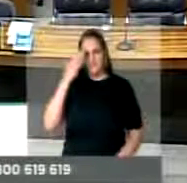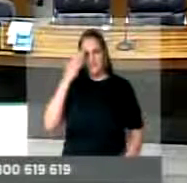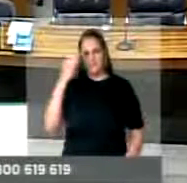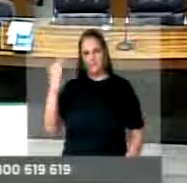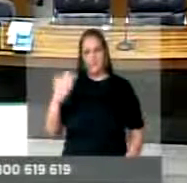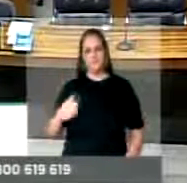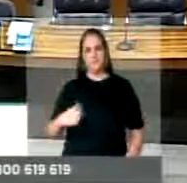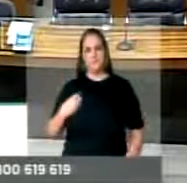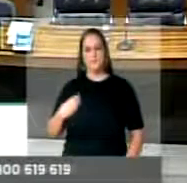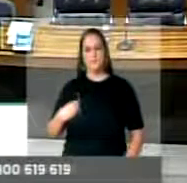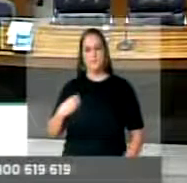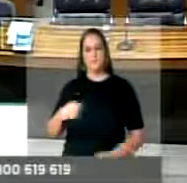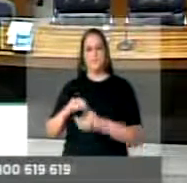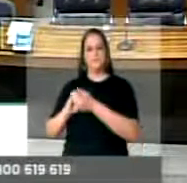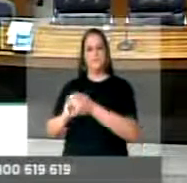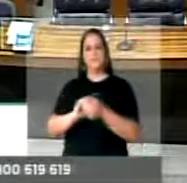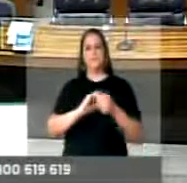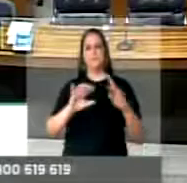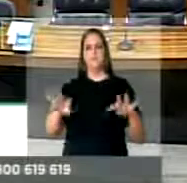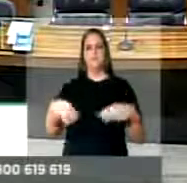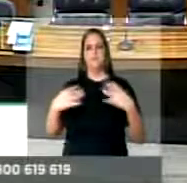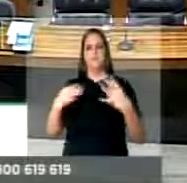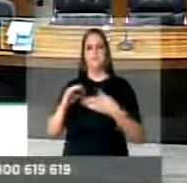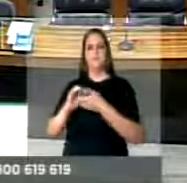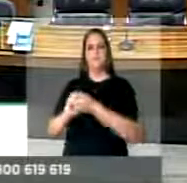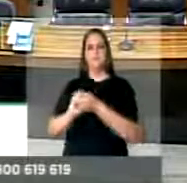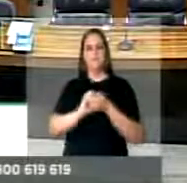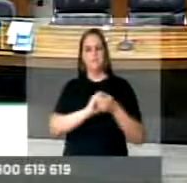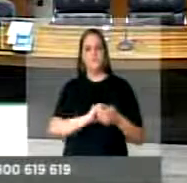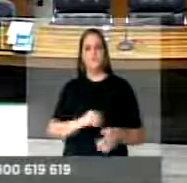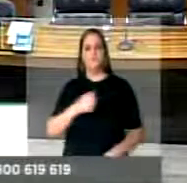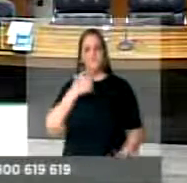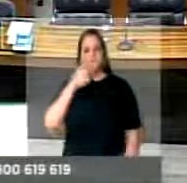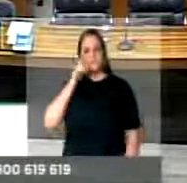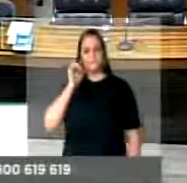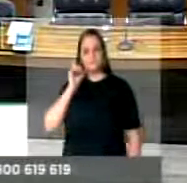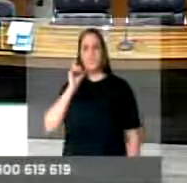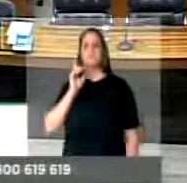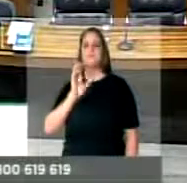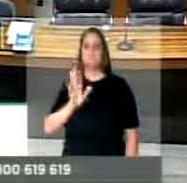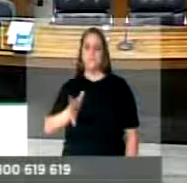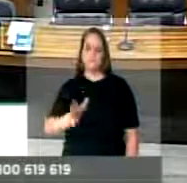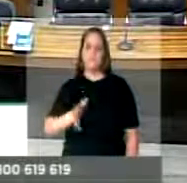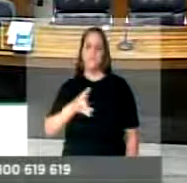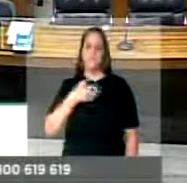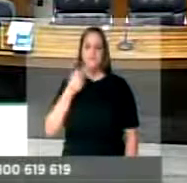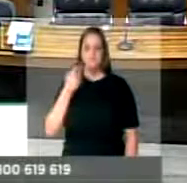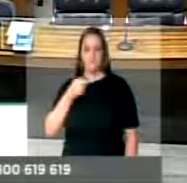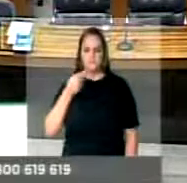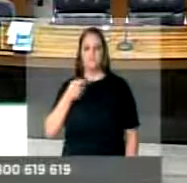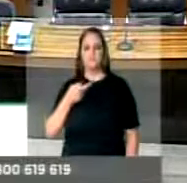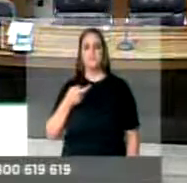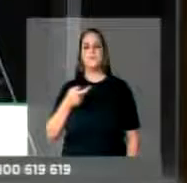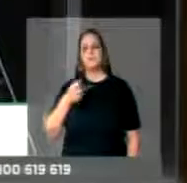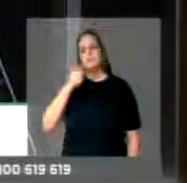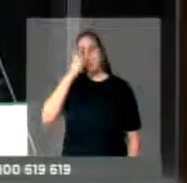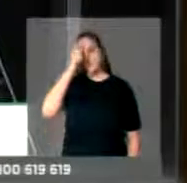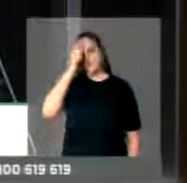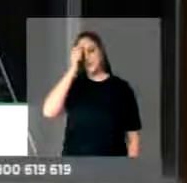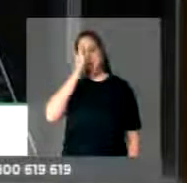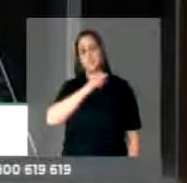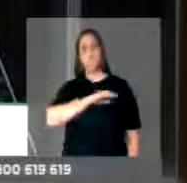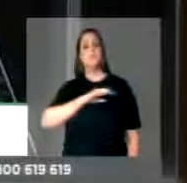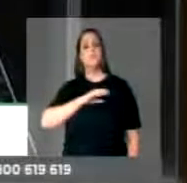nos meios de comunicação da Casa. Ontem, como já foi dito, finalmente a comissão